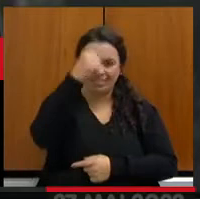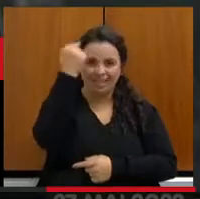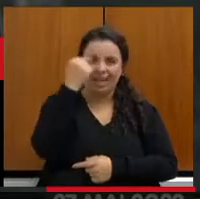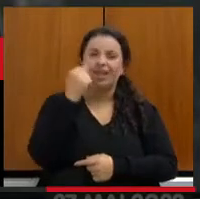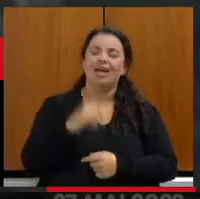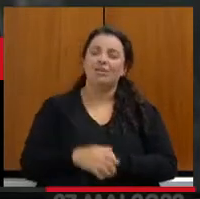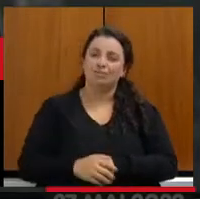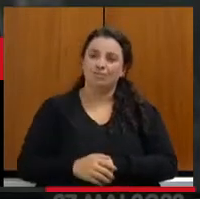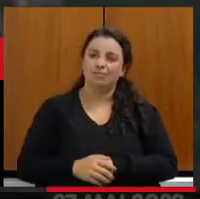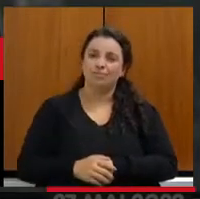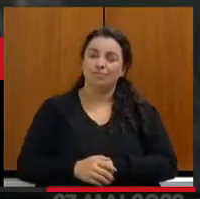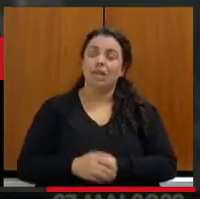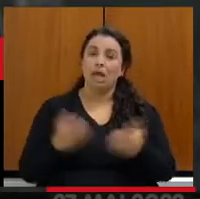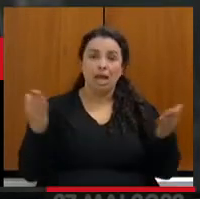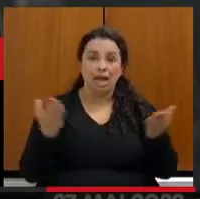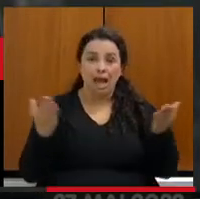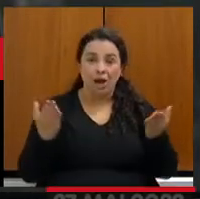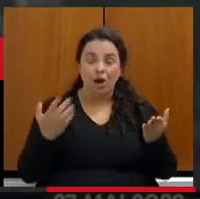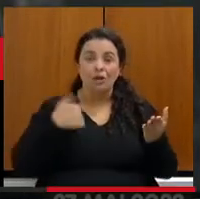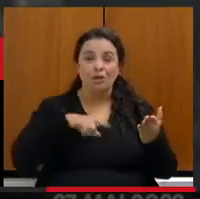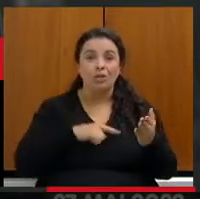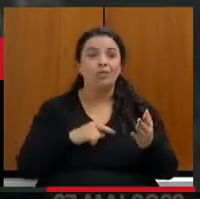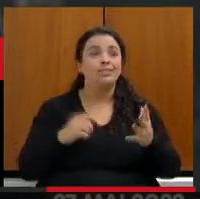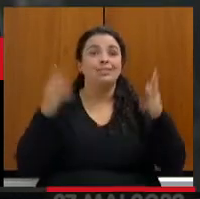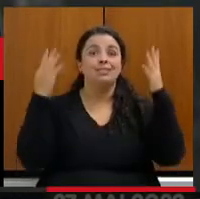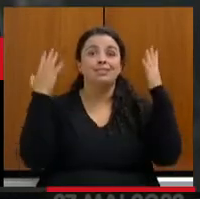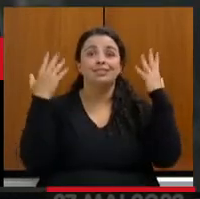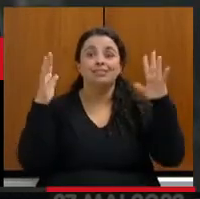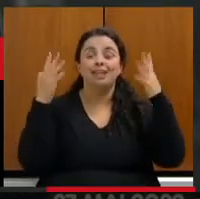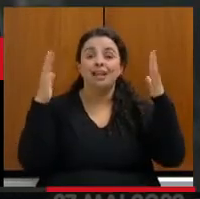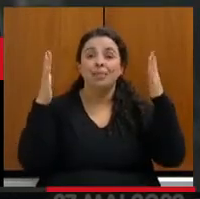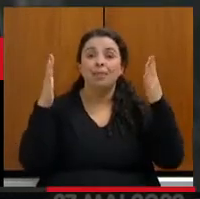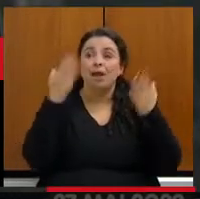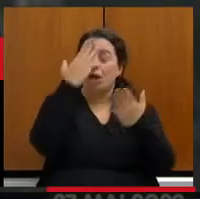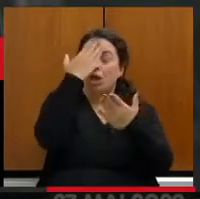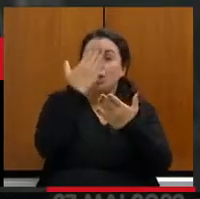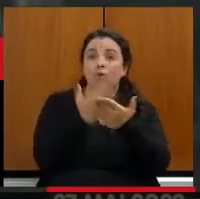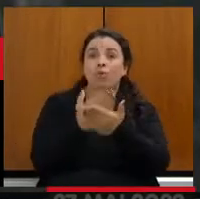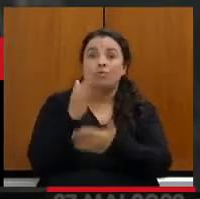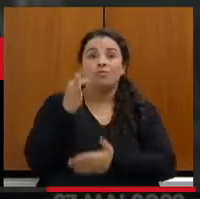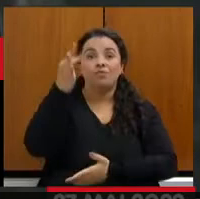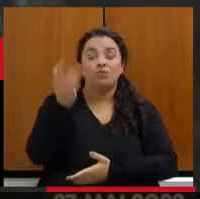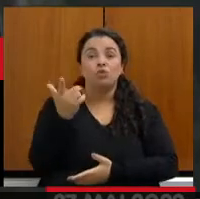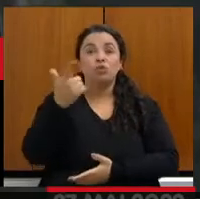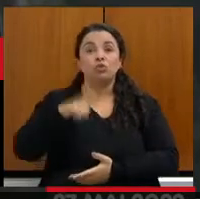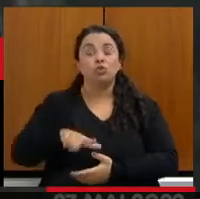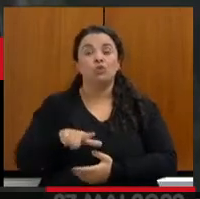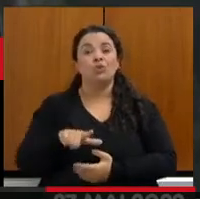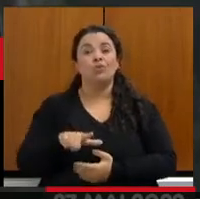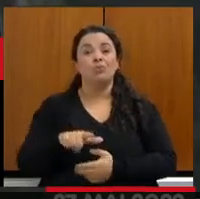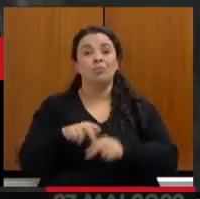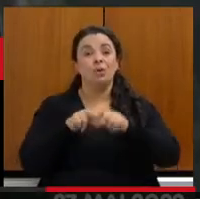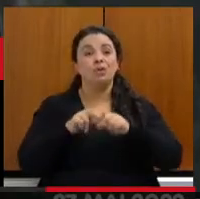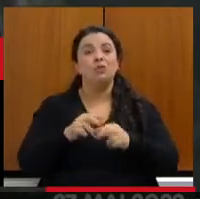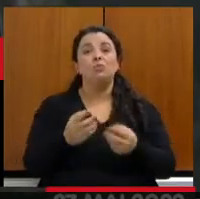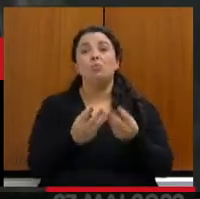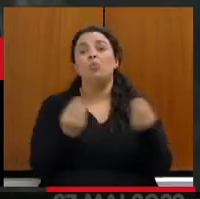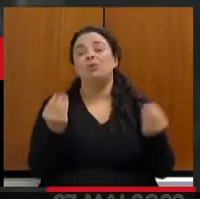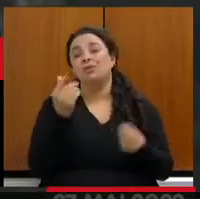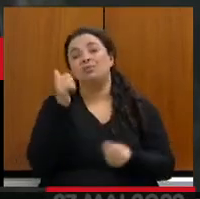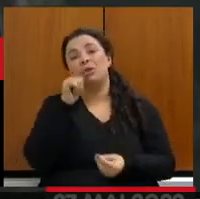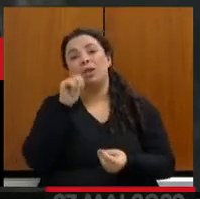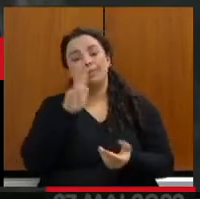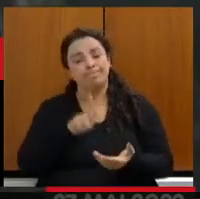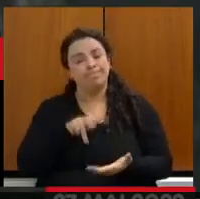poder Celebrar e esperançar em muitas mulheres que permaneceram de pé e